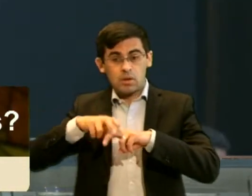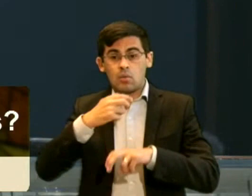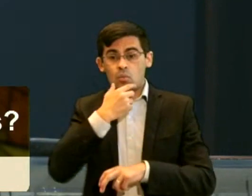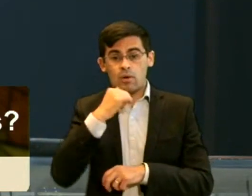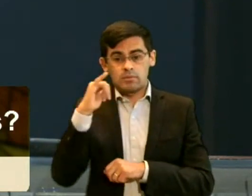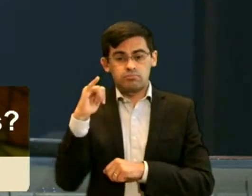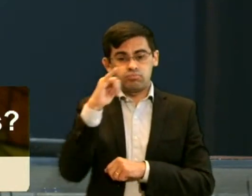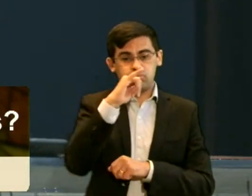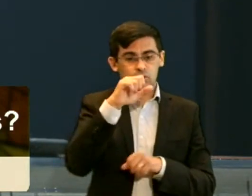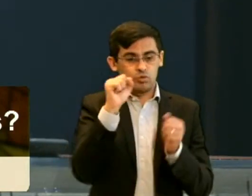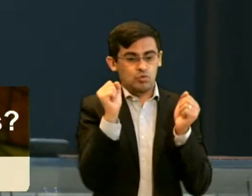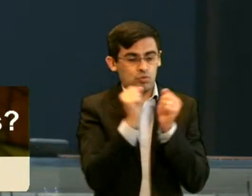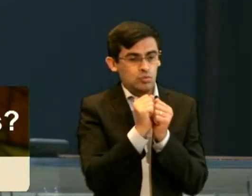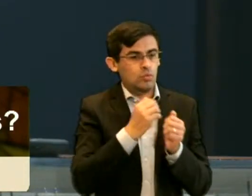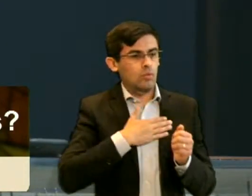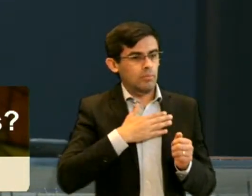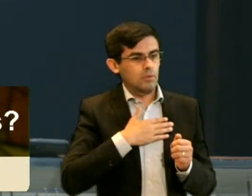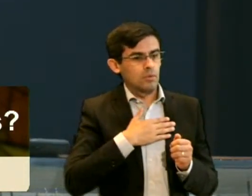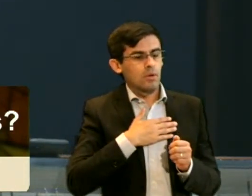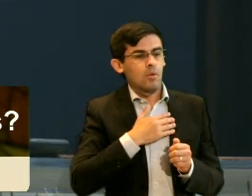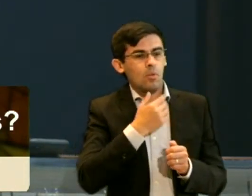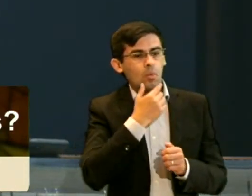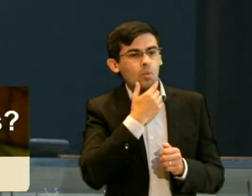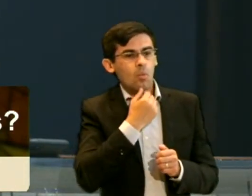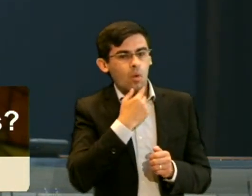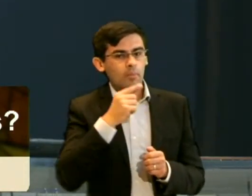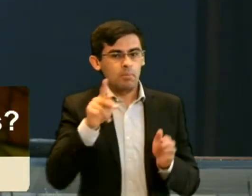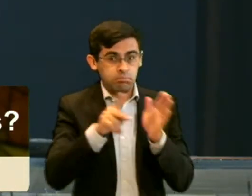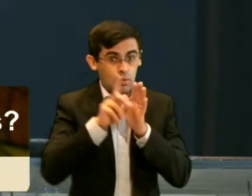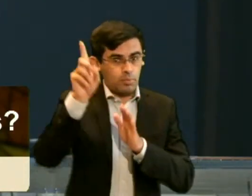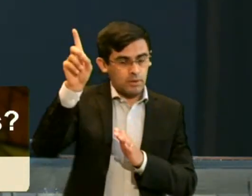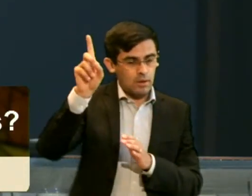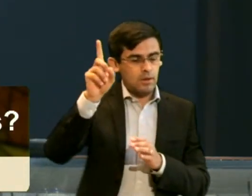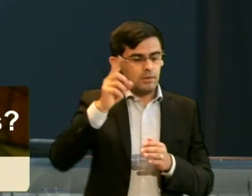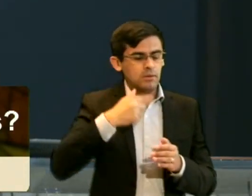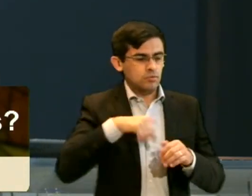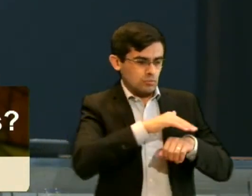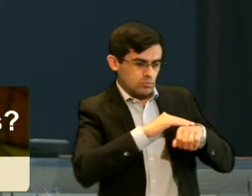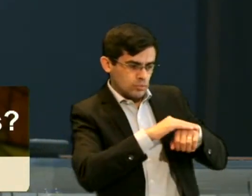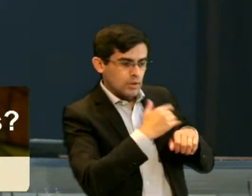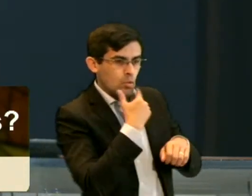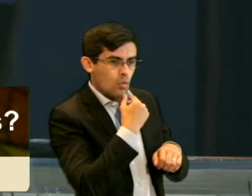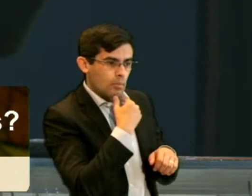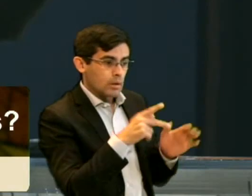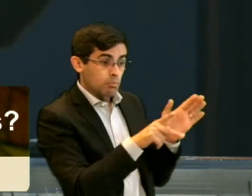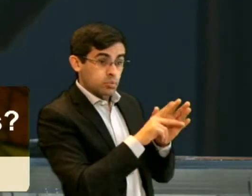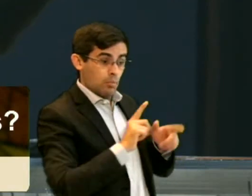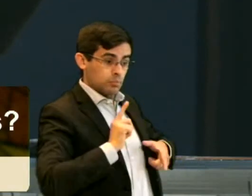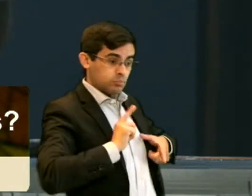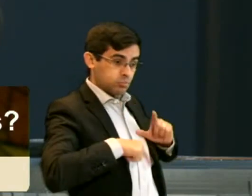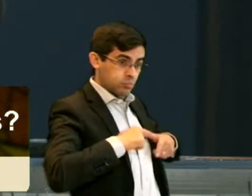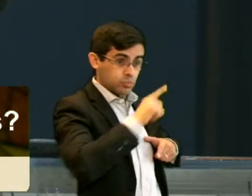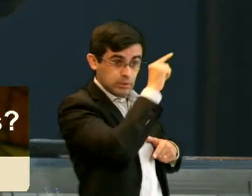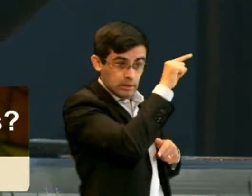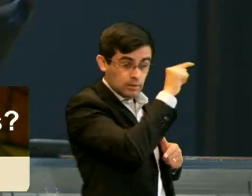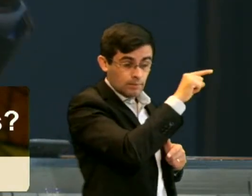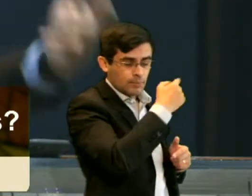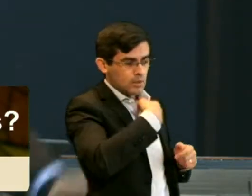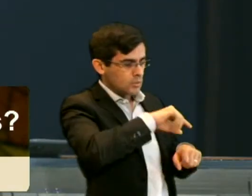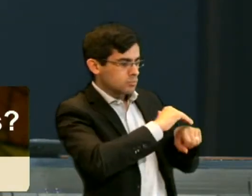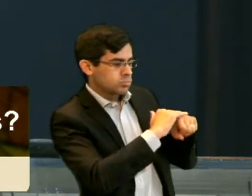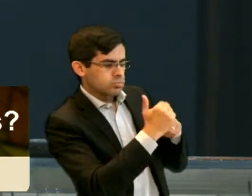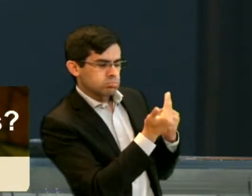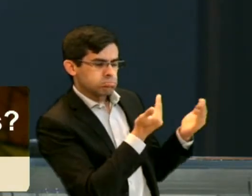judeu. E ele falou, você está indo num tempo bom, um tempo de Páscoa. A gente começou a conversar. Ele falava espanhol e nós começamos